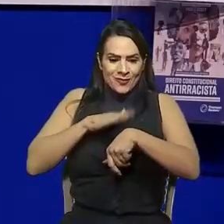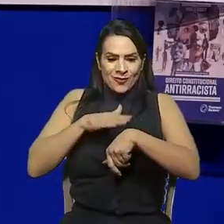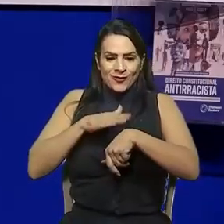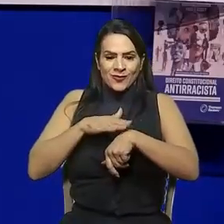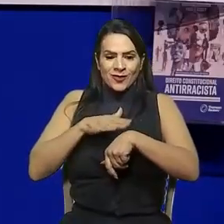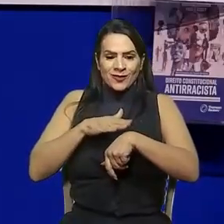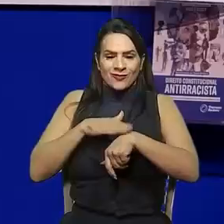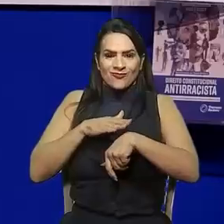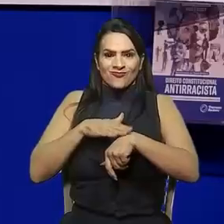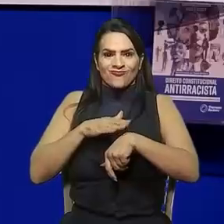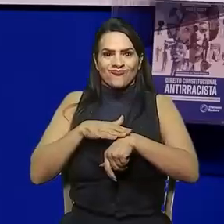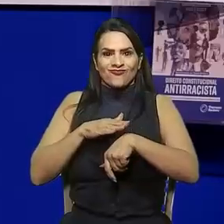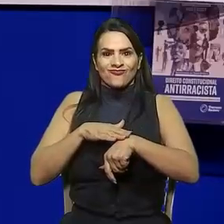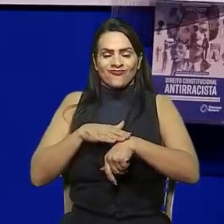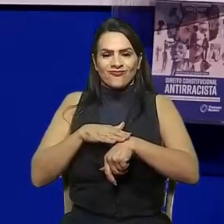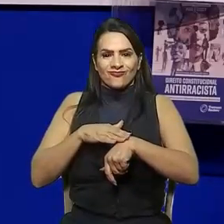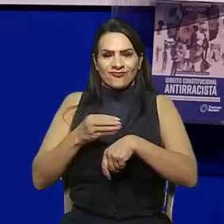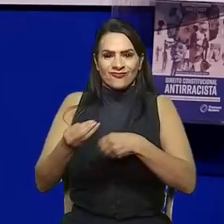momento,